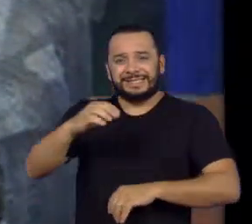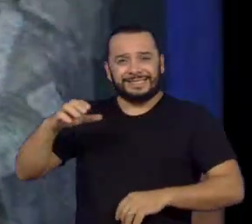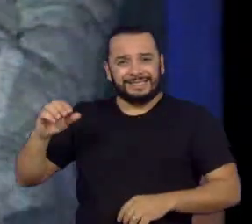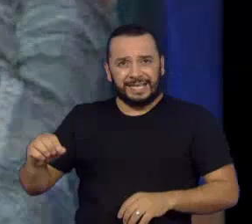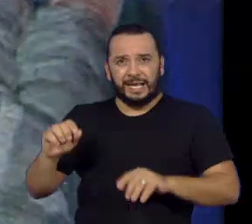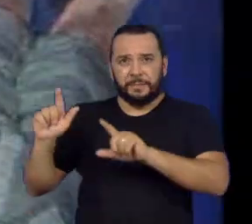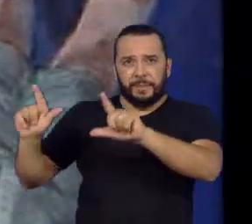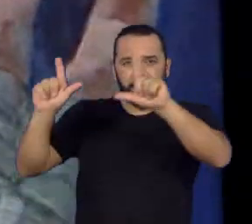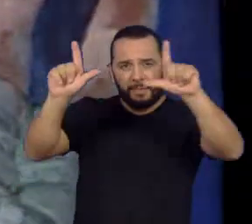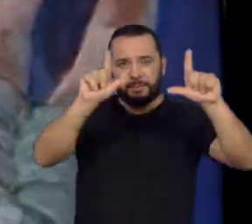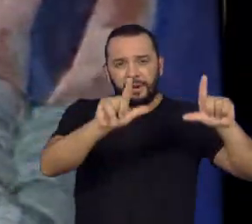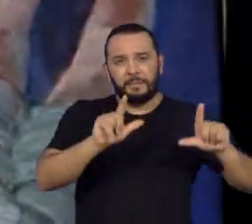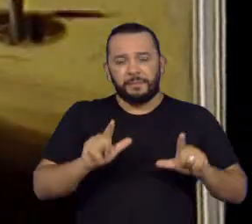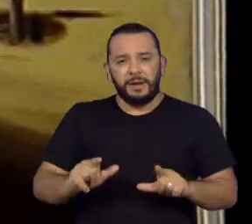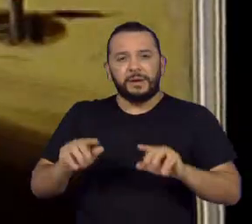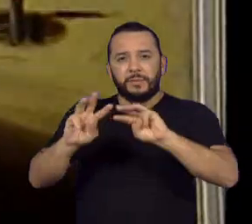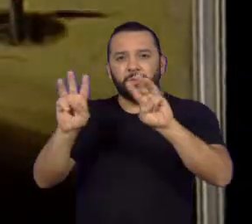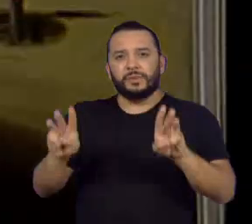Museu MoMA.